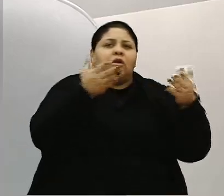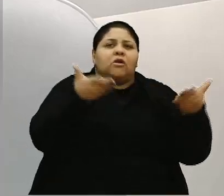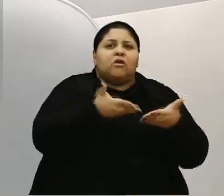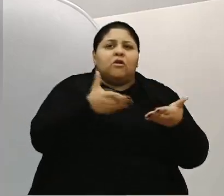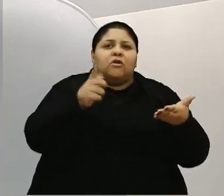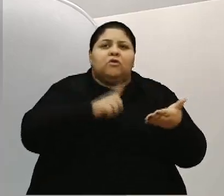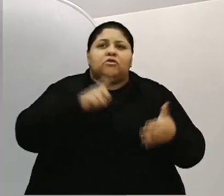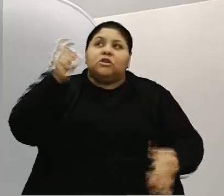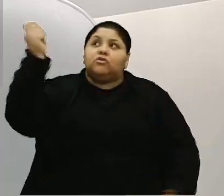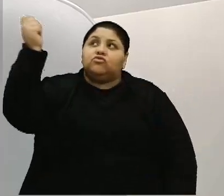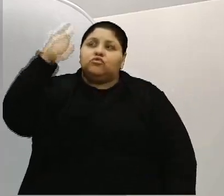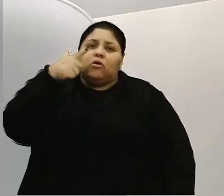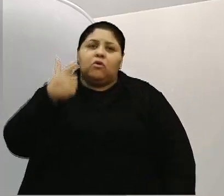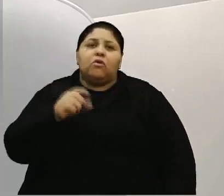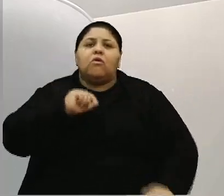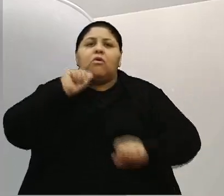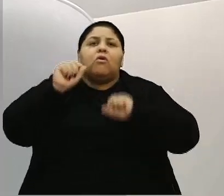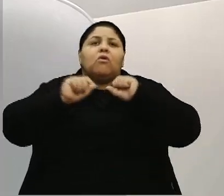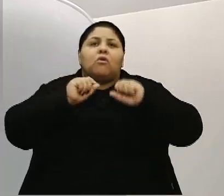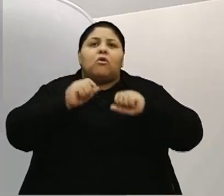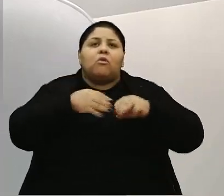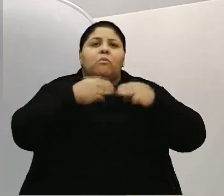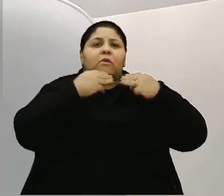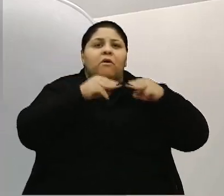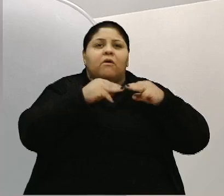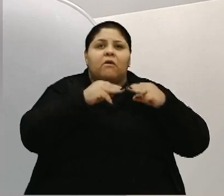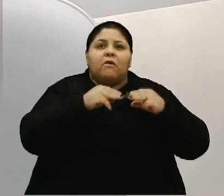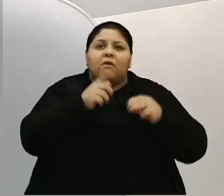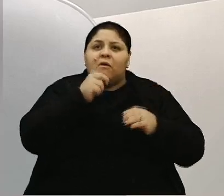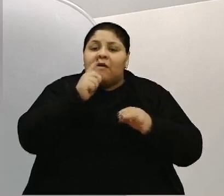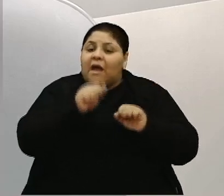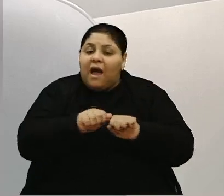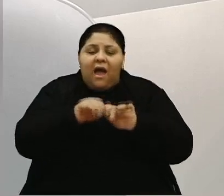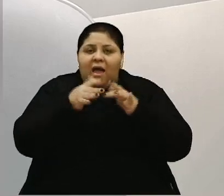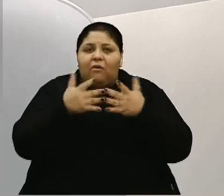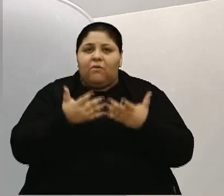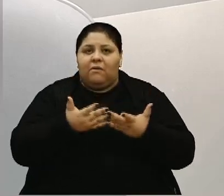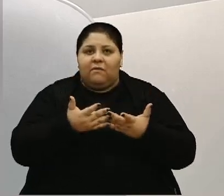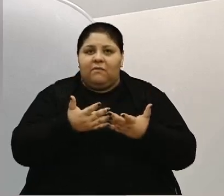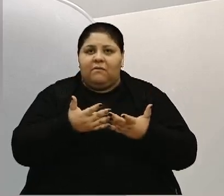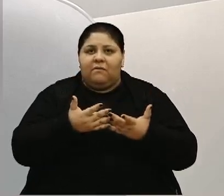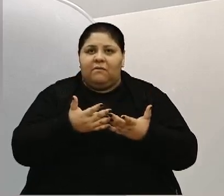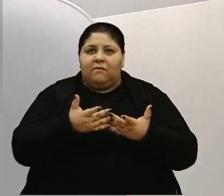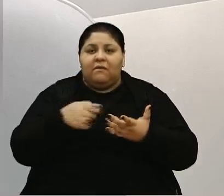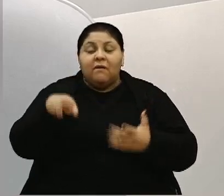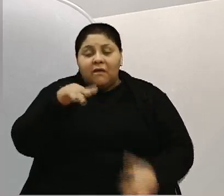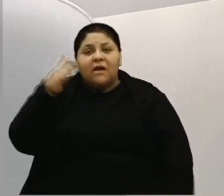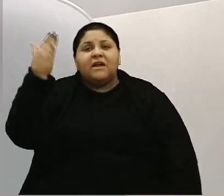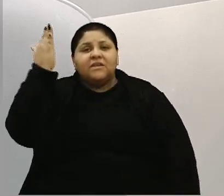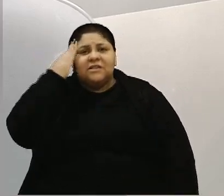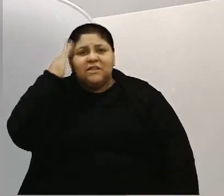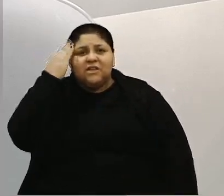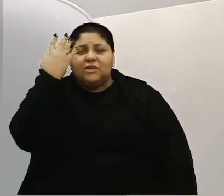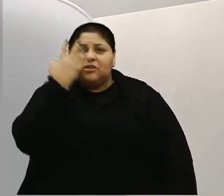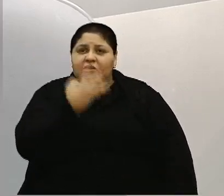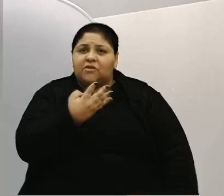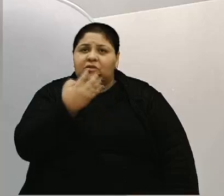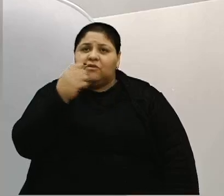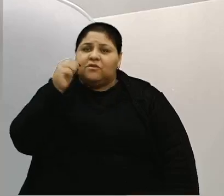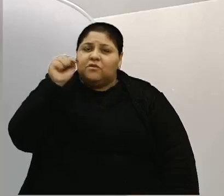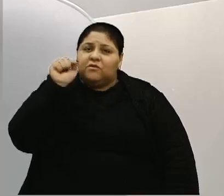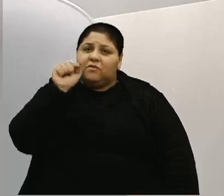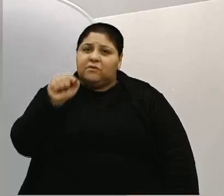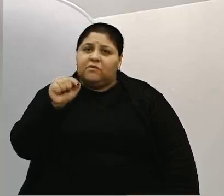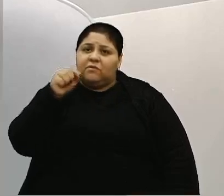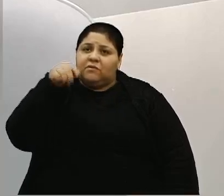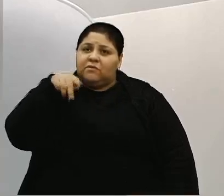sol. Como é que vai botar lá a patrola? É pura água, gente. A gente sabe que 4.000 quilômetros de 4.500